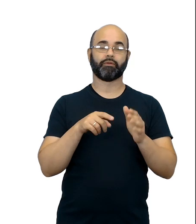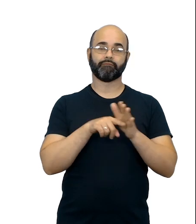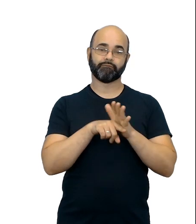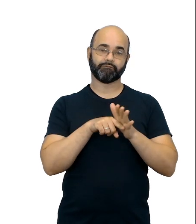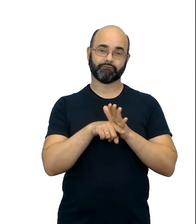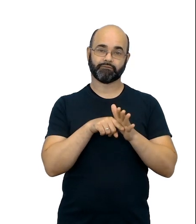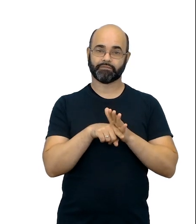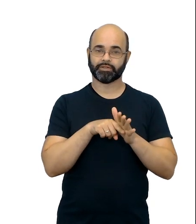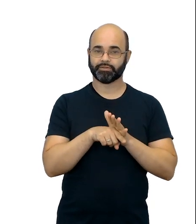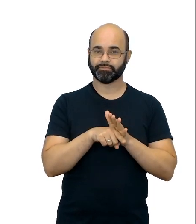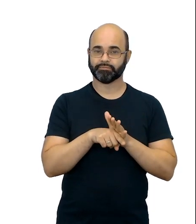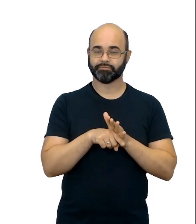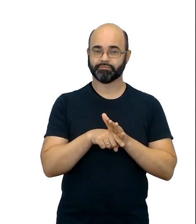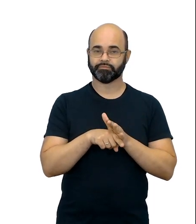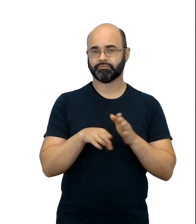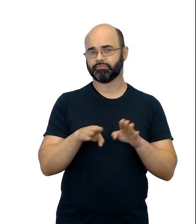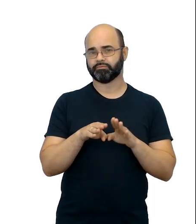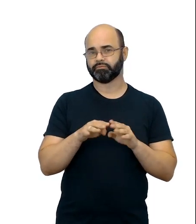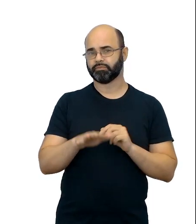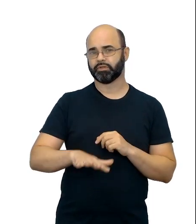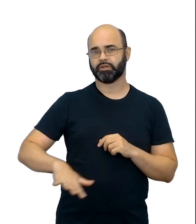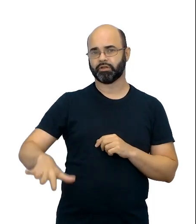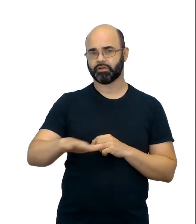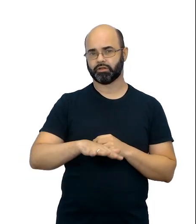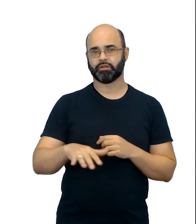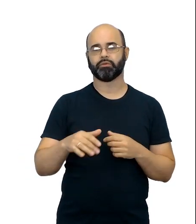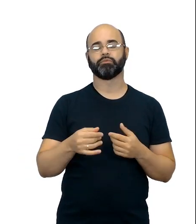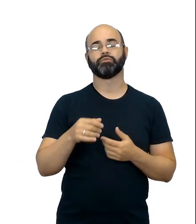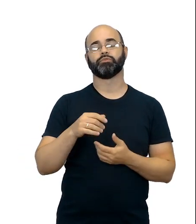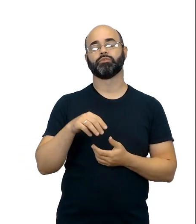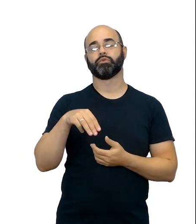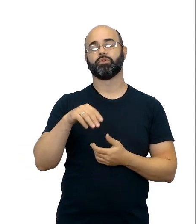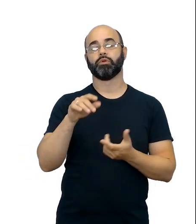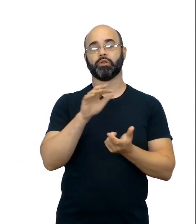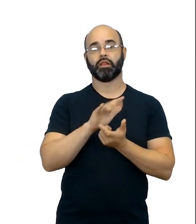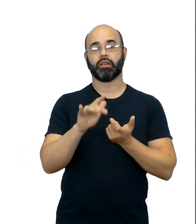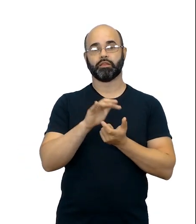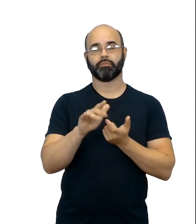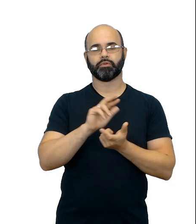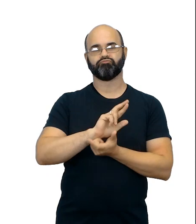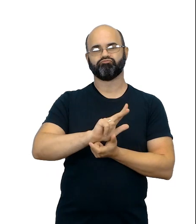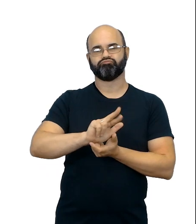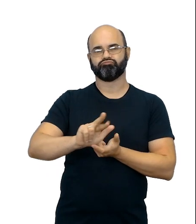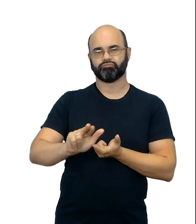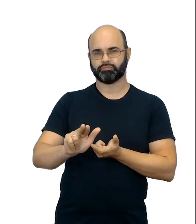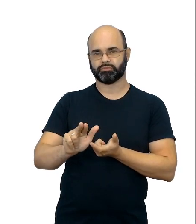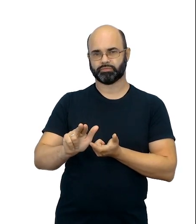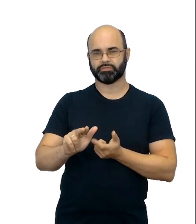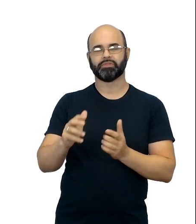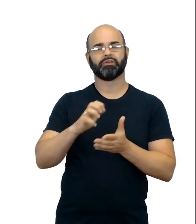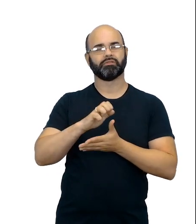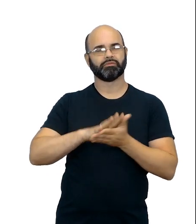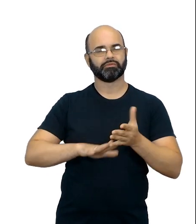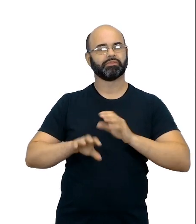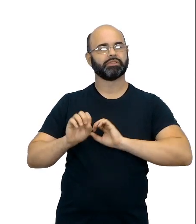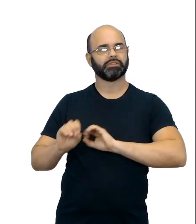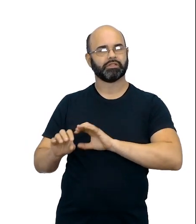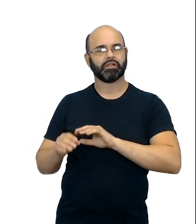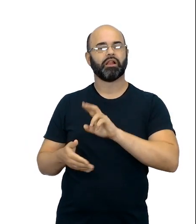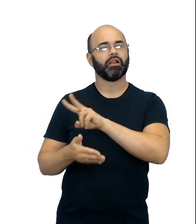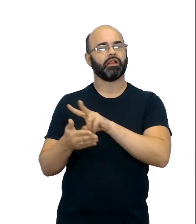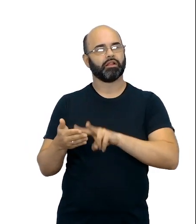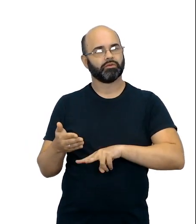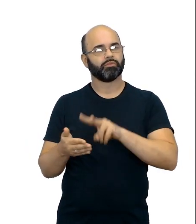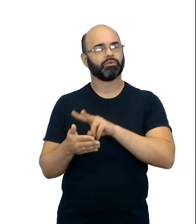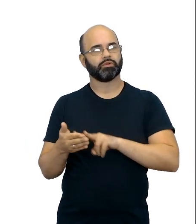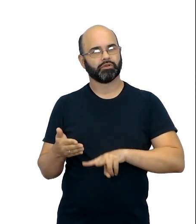que pensar também que existem os campos dos multiletramentos e que devem ser ensinados por meio de atividades de leitura e de